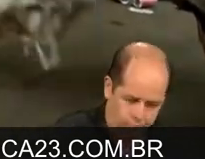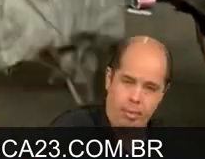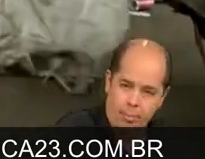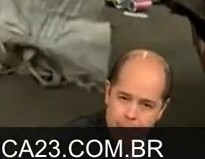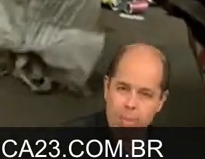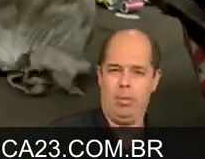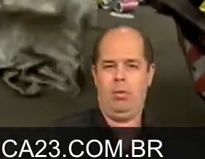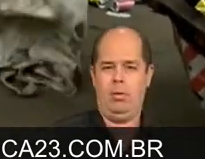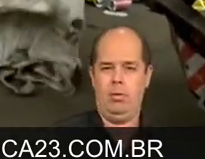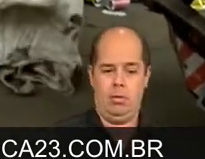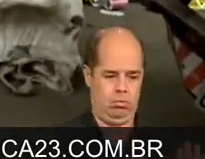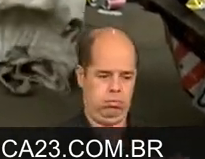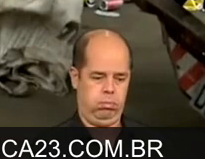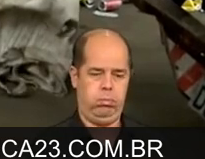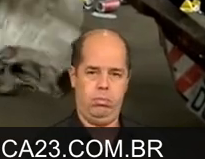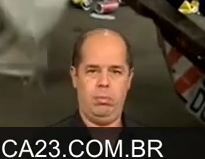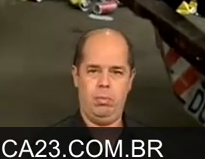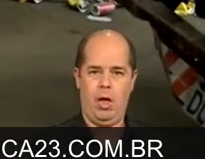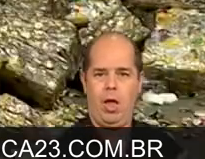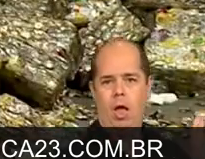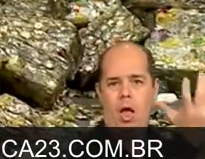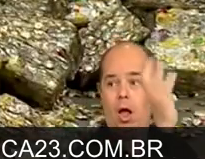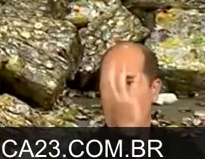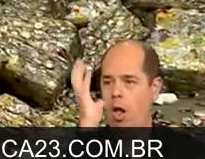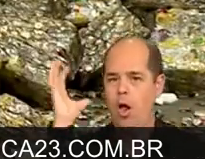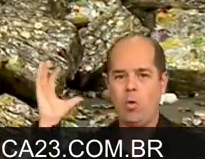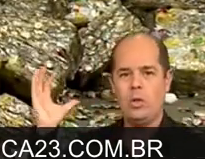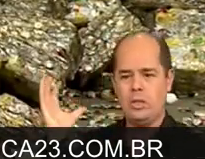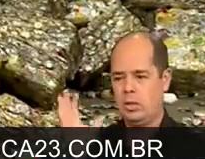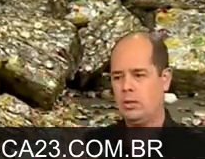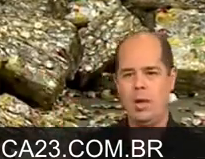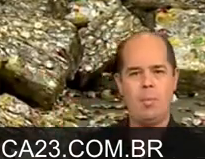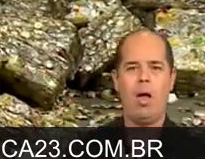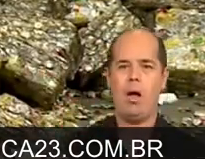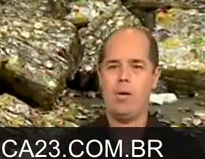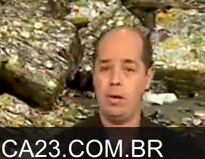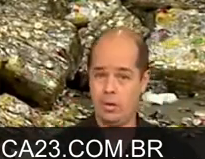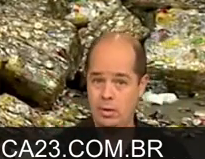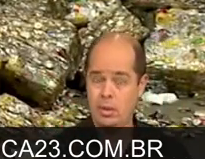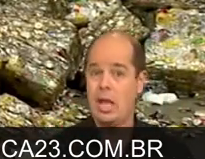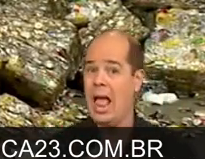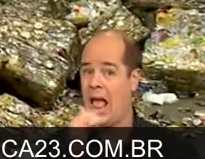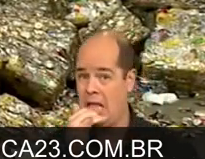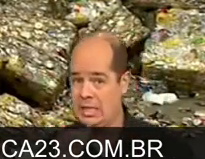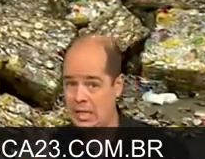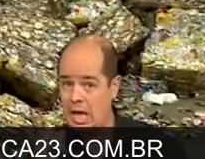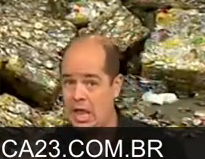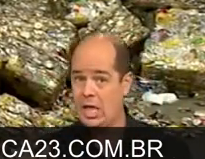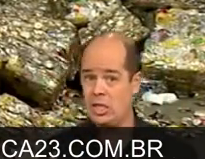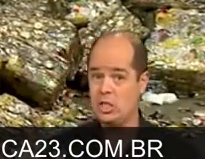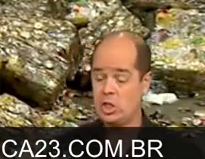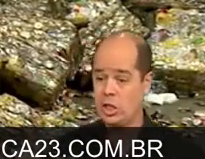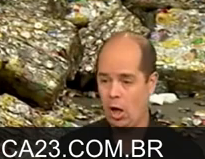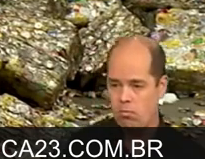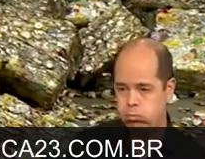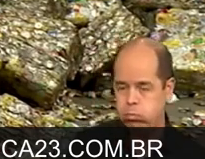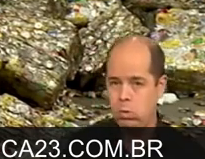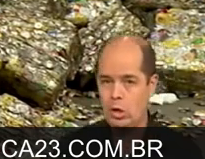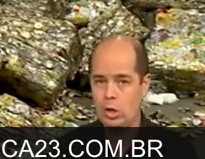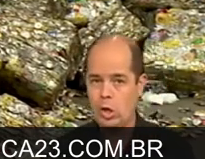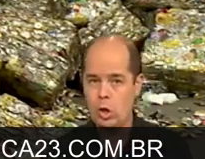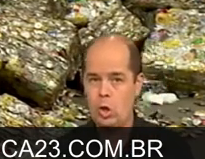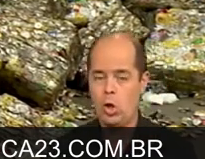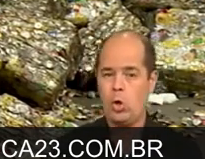e permite com que eles se regenerem. A quantidade de energia que nós economizamos no ano passado ao reciclarmos todas essas